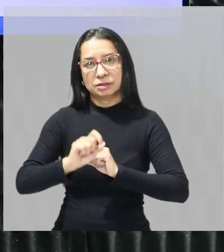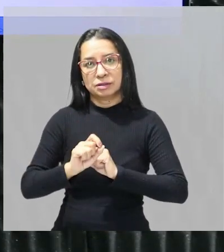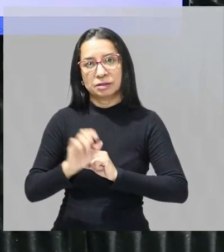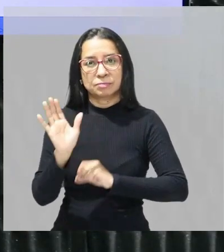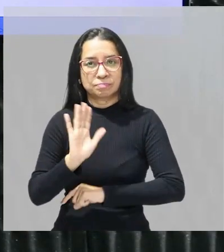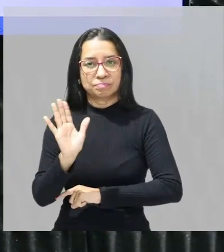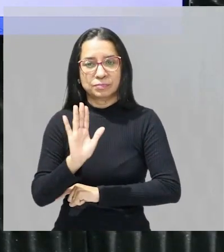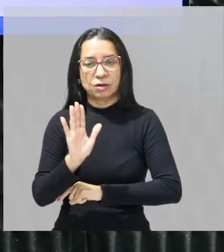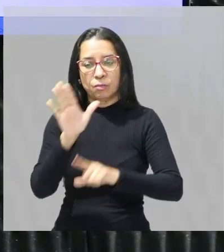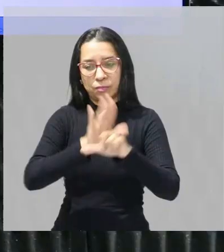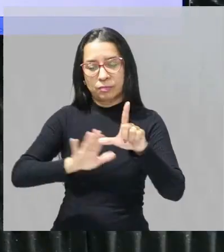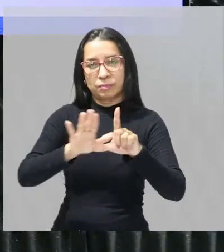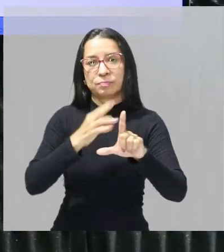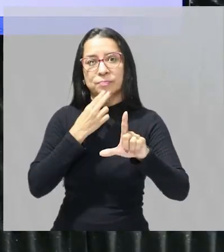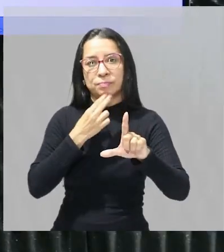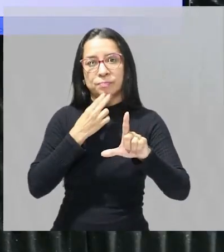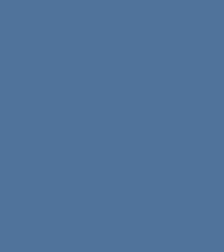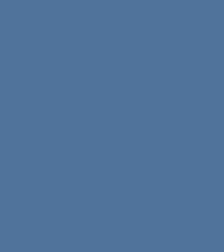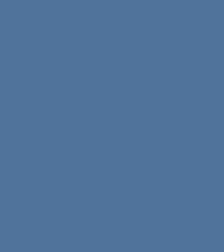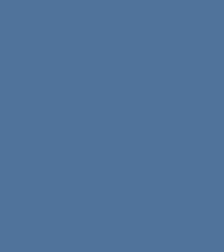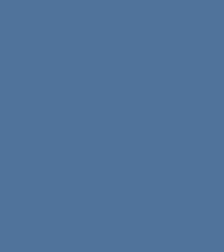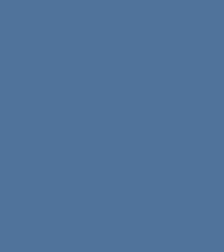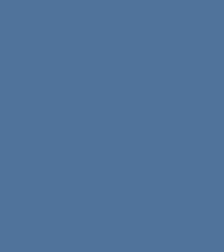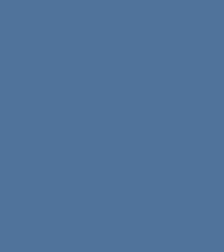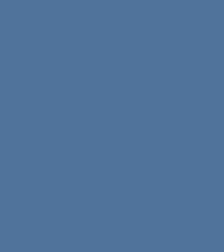Valeu. Plataforma Gonçalves Dias.